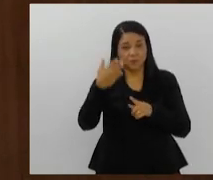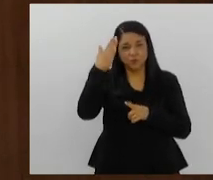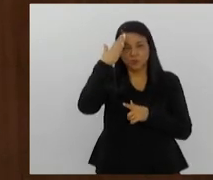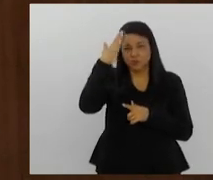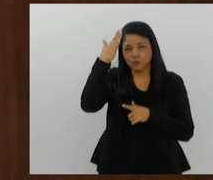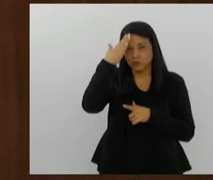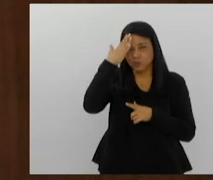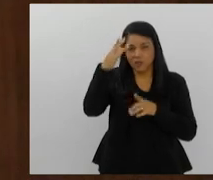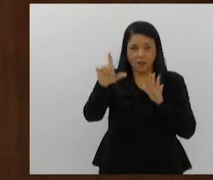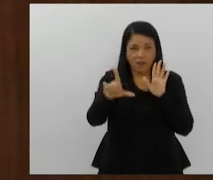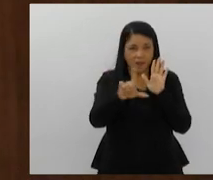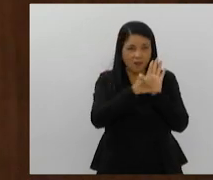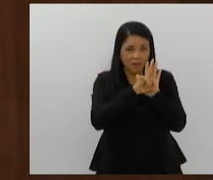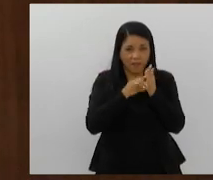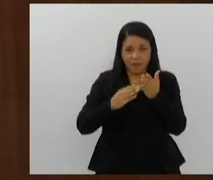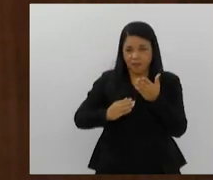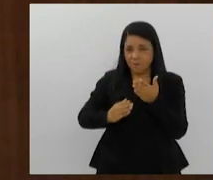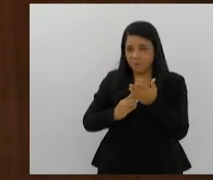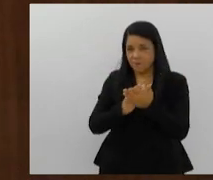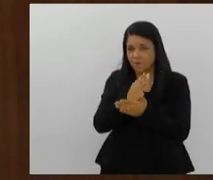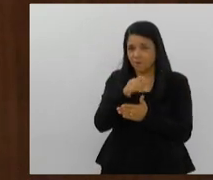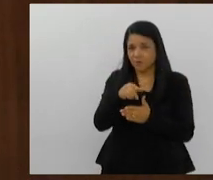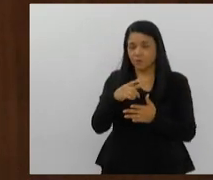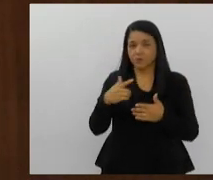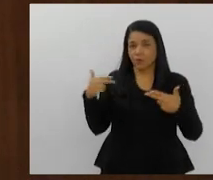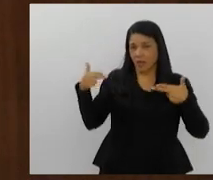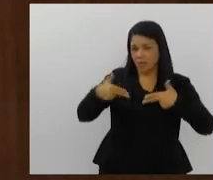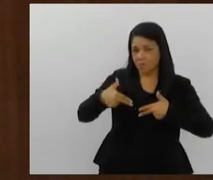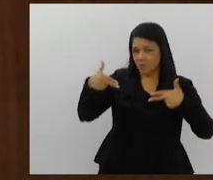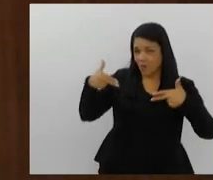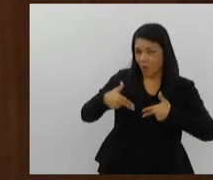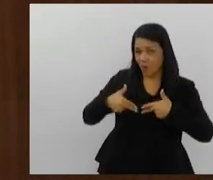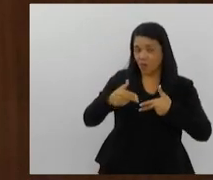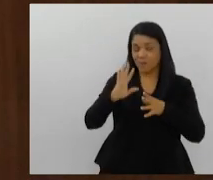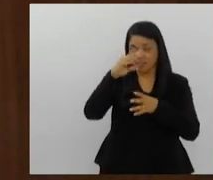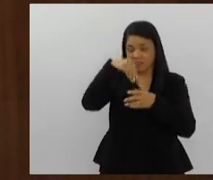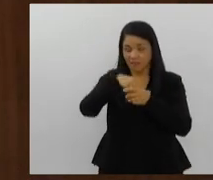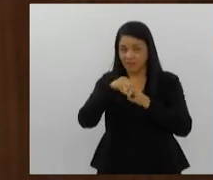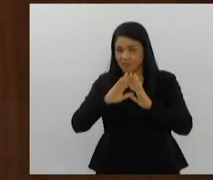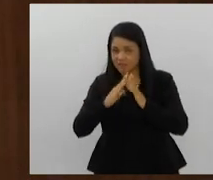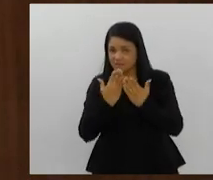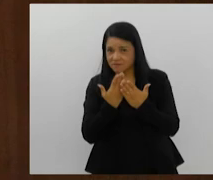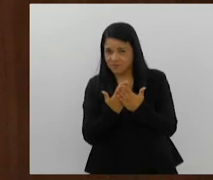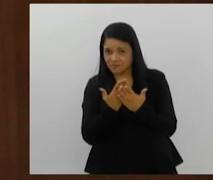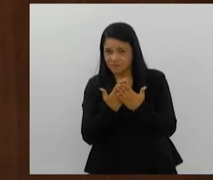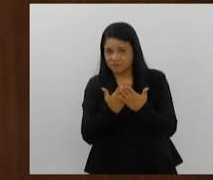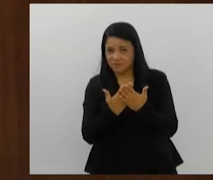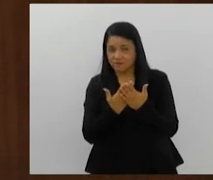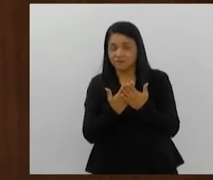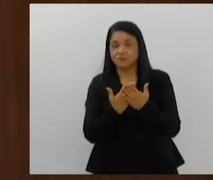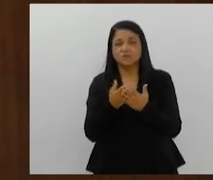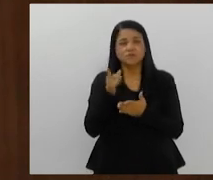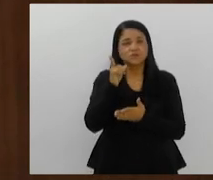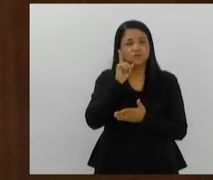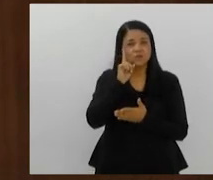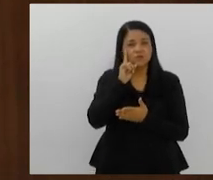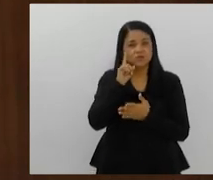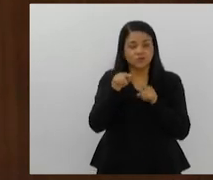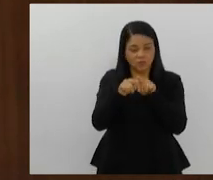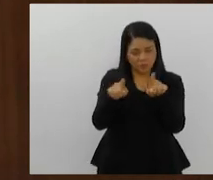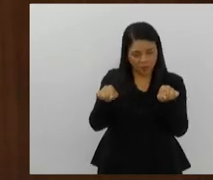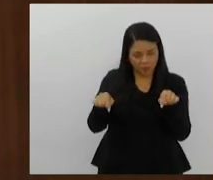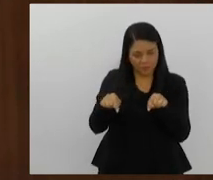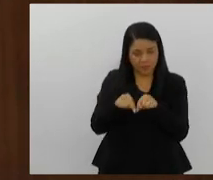da lei que a gente aprovou nessa casa do hip-hop nas escolas, onde diariamente o nosso gabinete é procurado